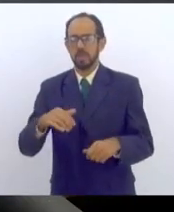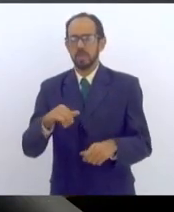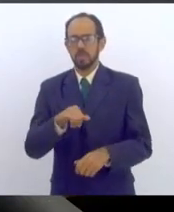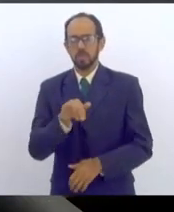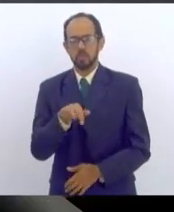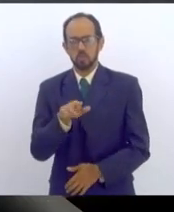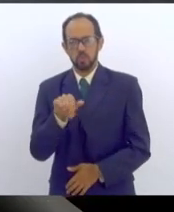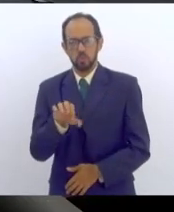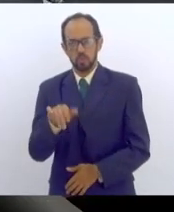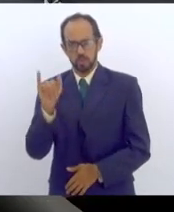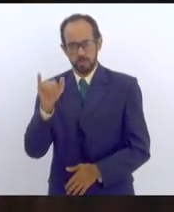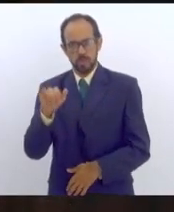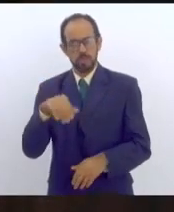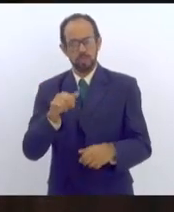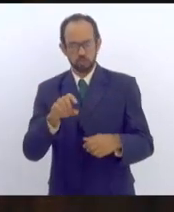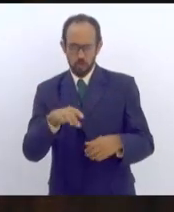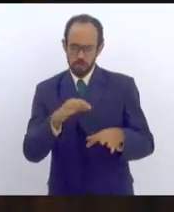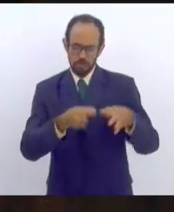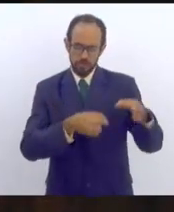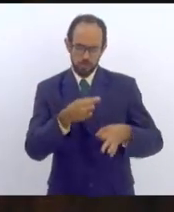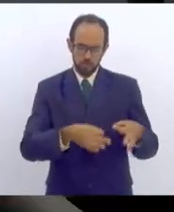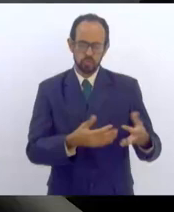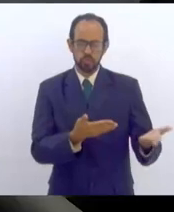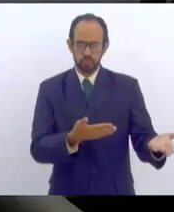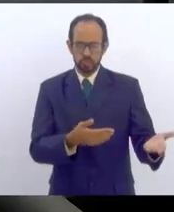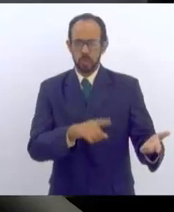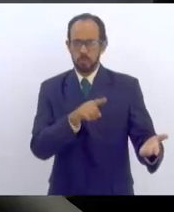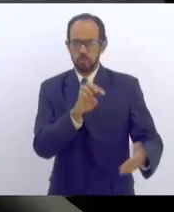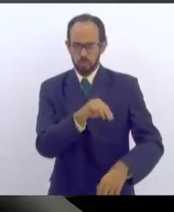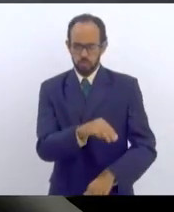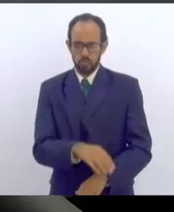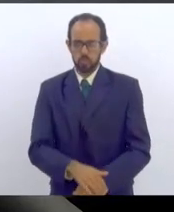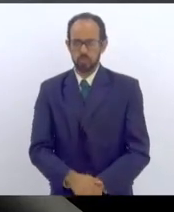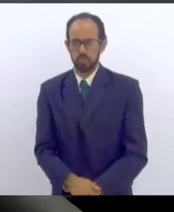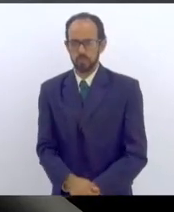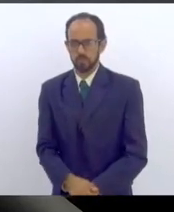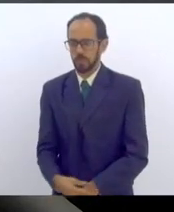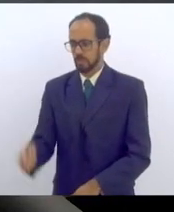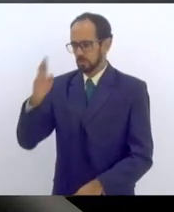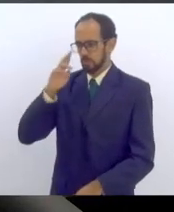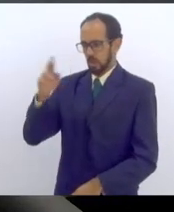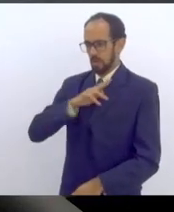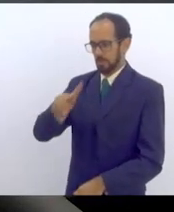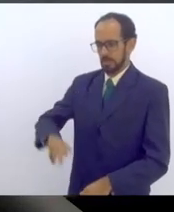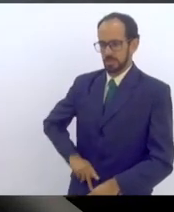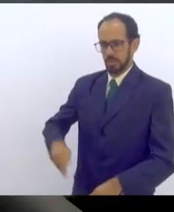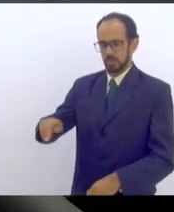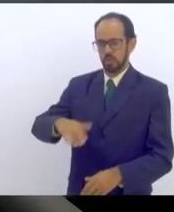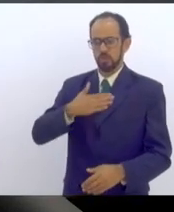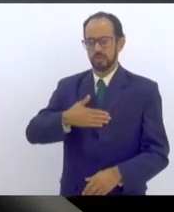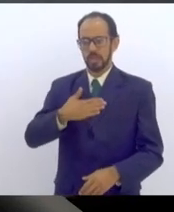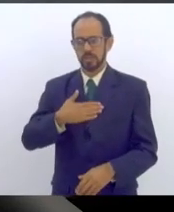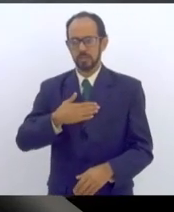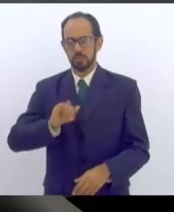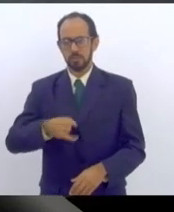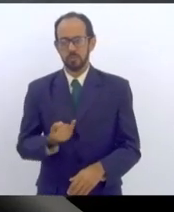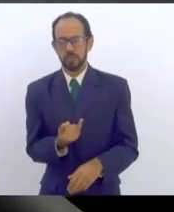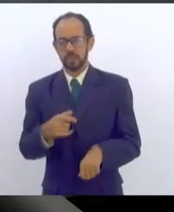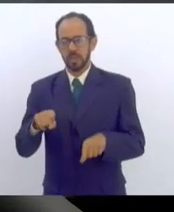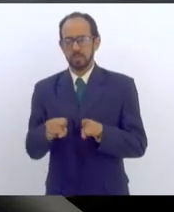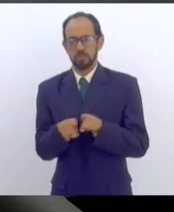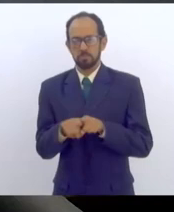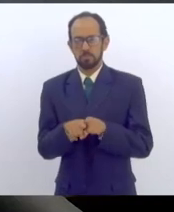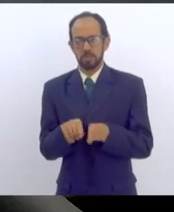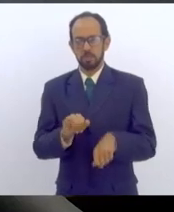fazer justiça também. Um minutinho. Senhora presidente, eu queria aproveitar essa oportunidade para falar com o